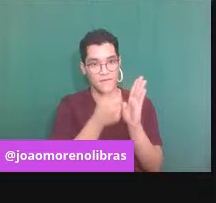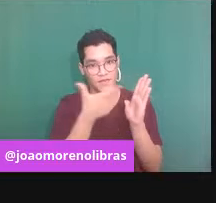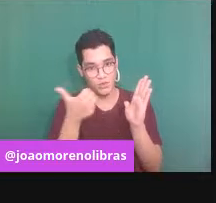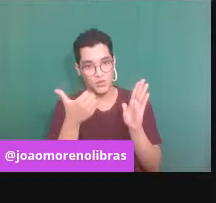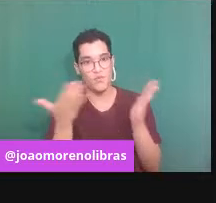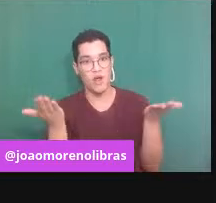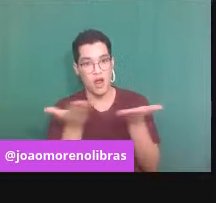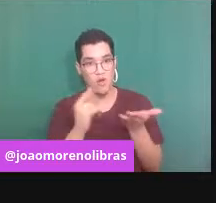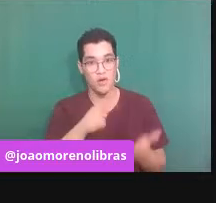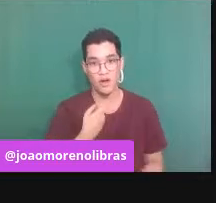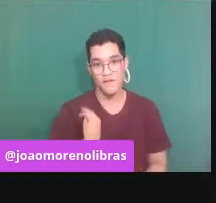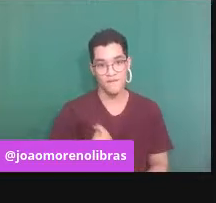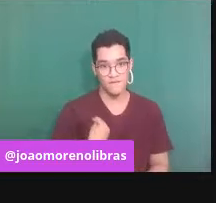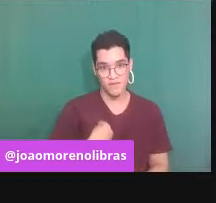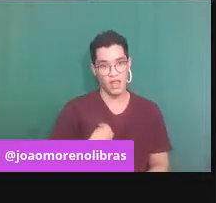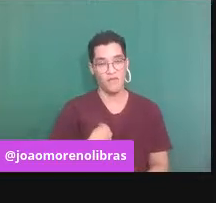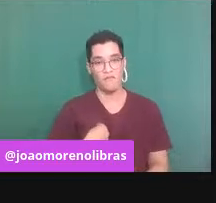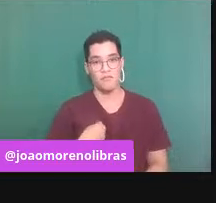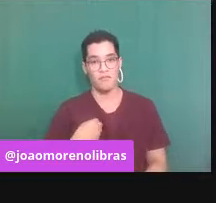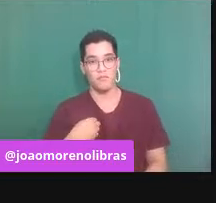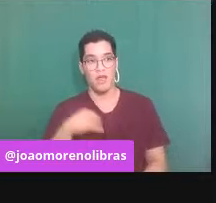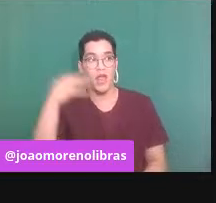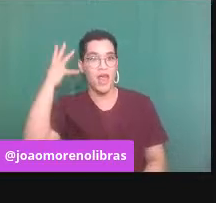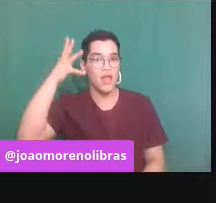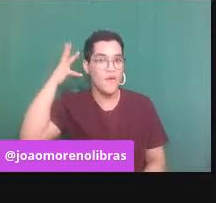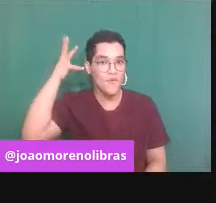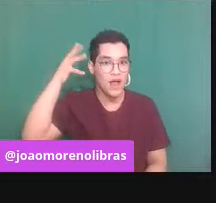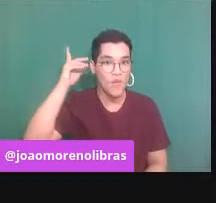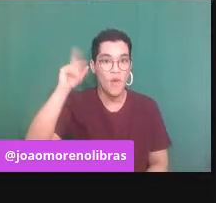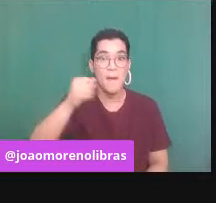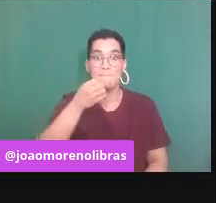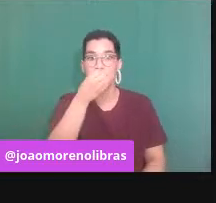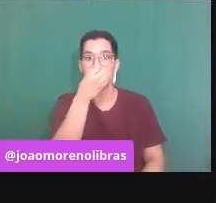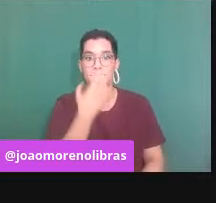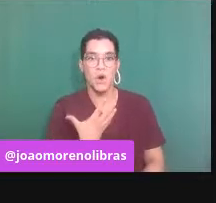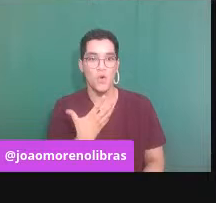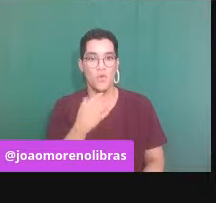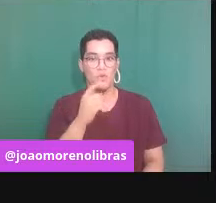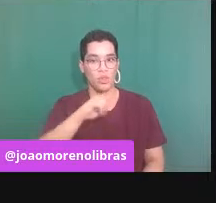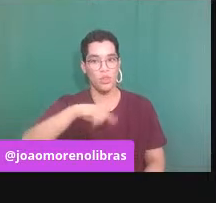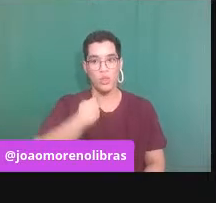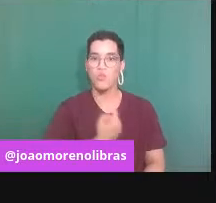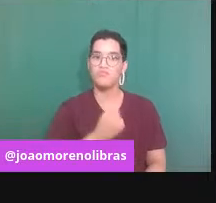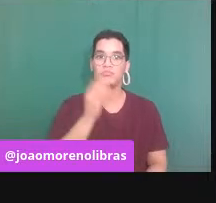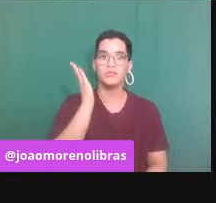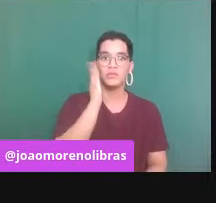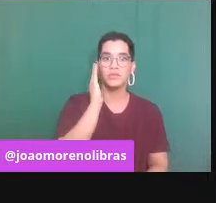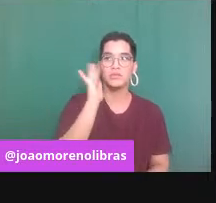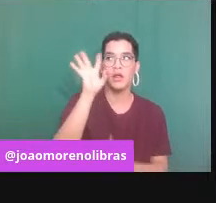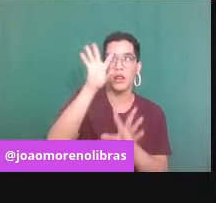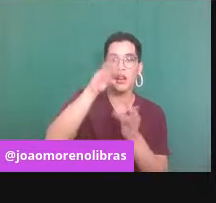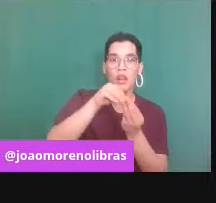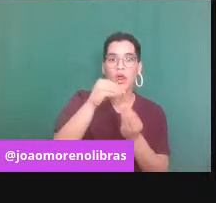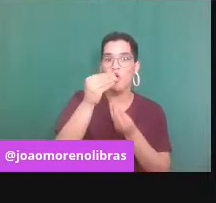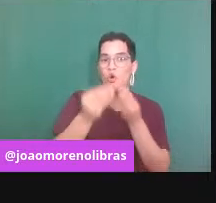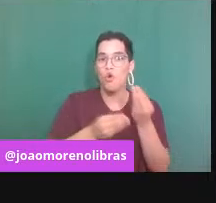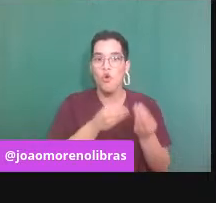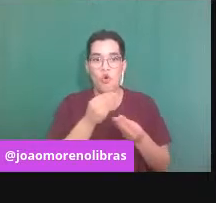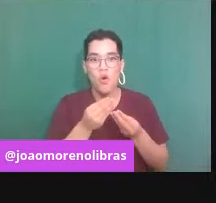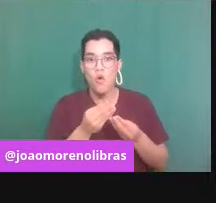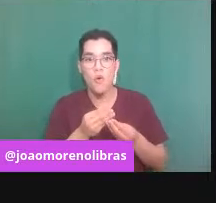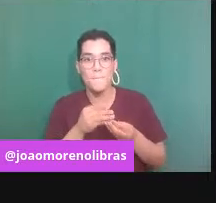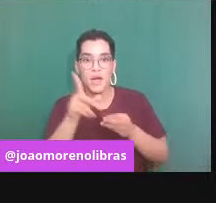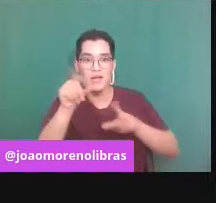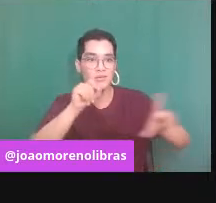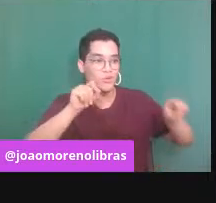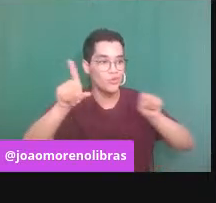textuais, a enunciação fornece condições necessárias às escolhas que somente o homem, no exercício da subjetividade